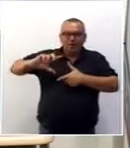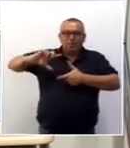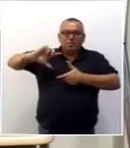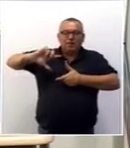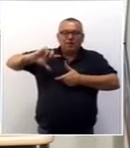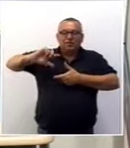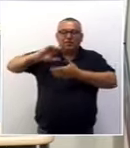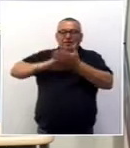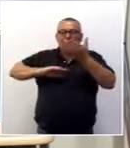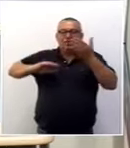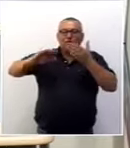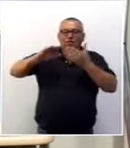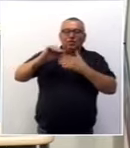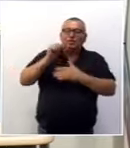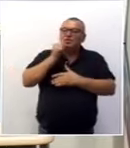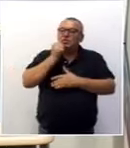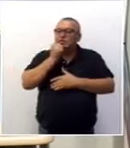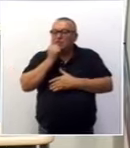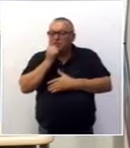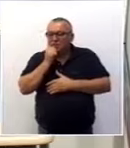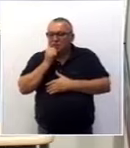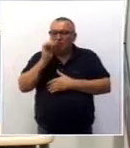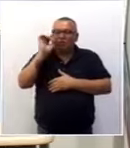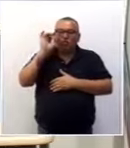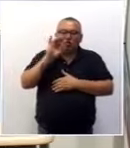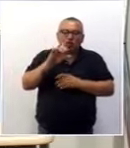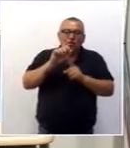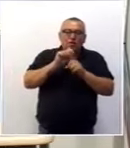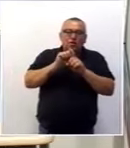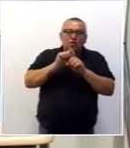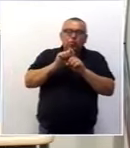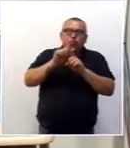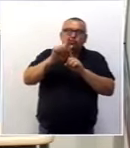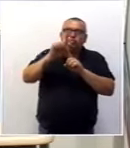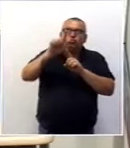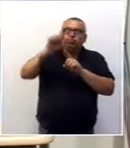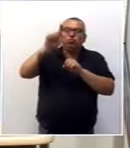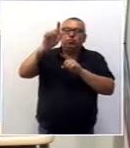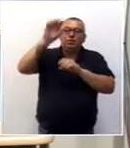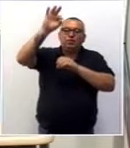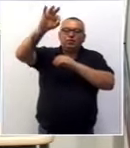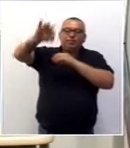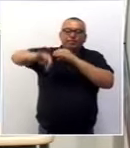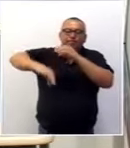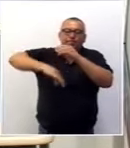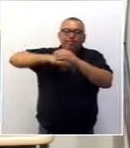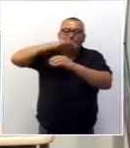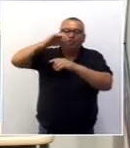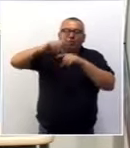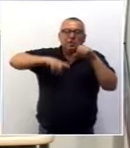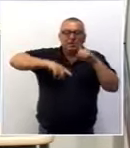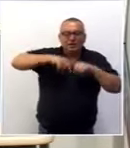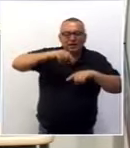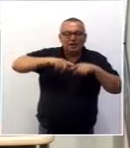uma cadeia de ciência só para colocar o satélite em funcionamento, né? Materiais, ciência dos materiais,